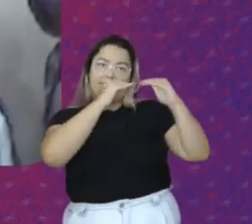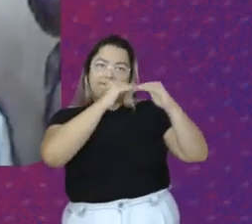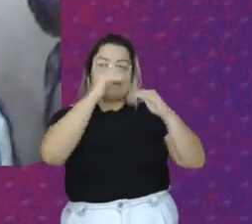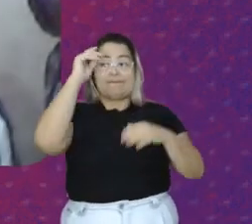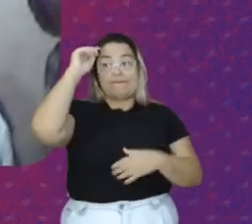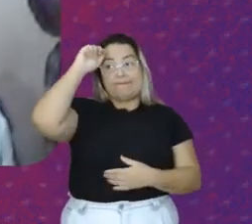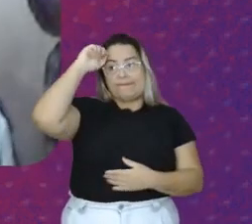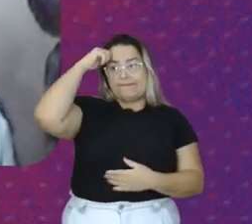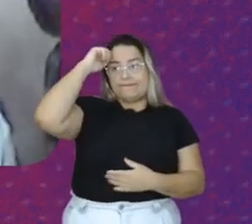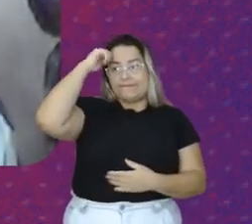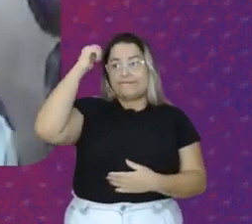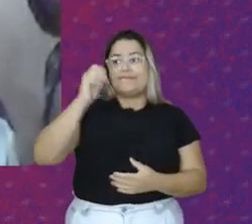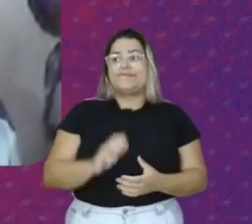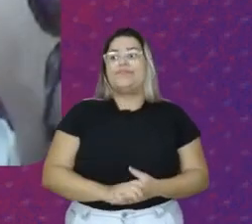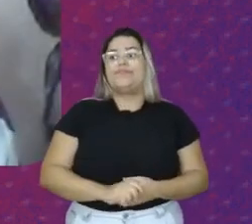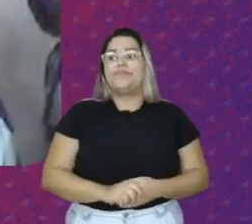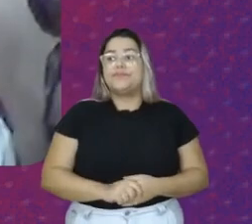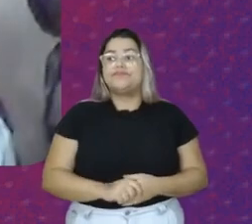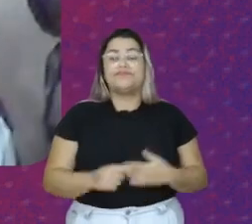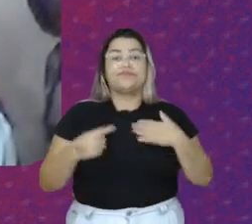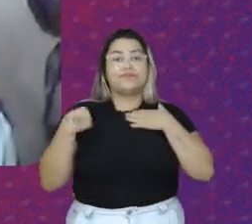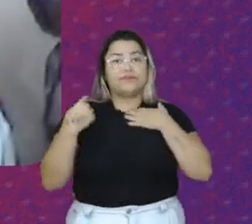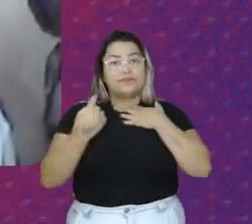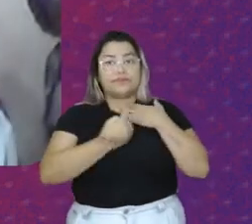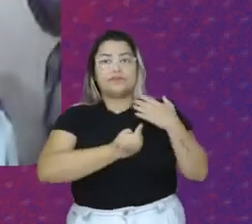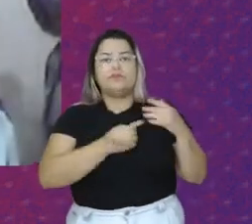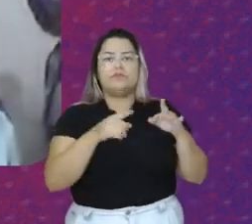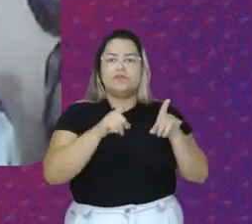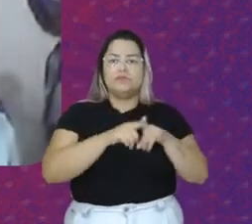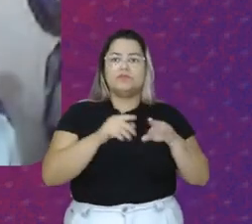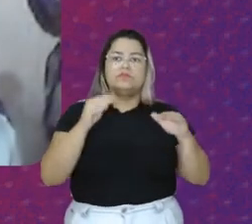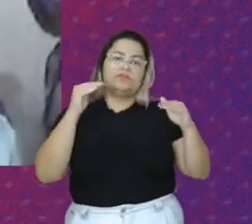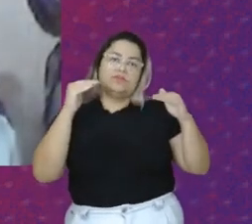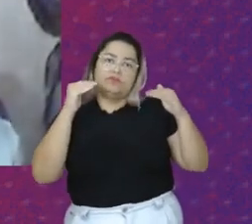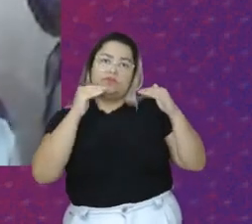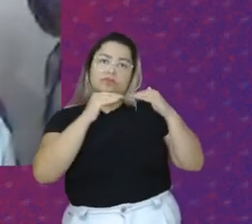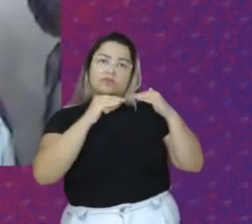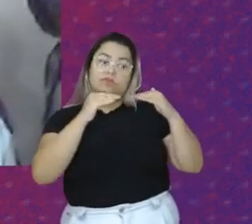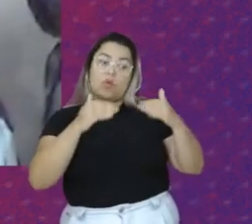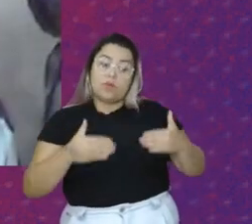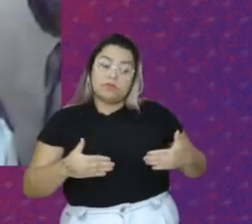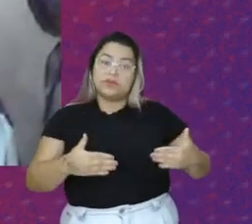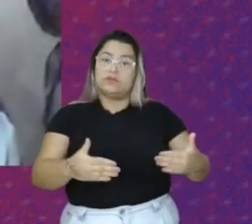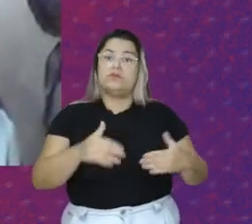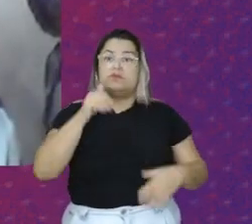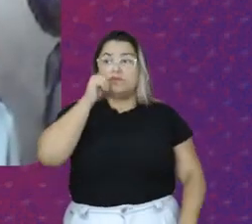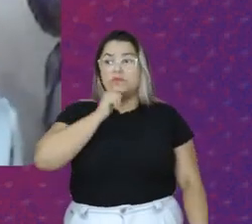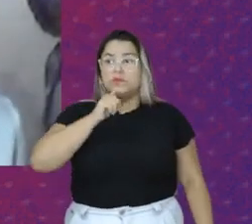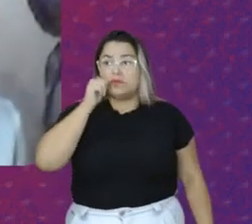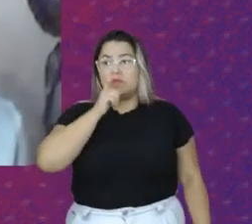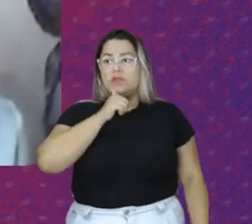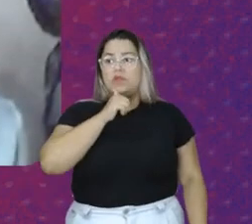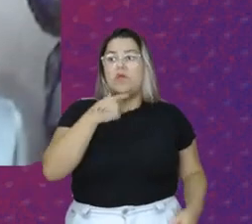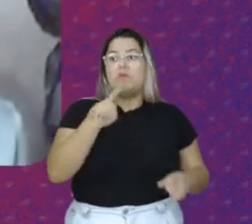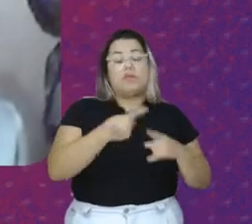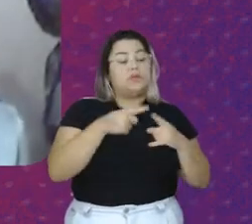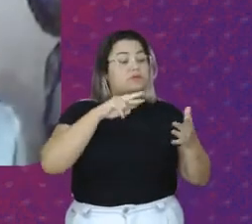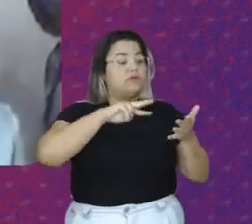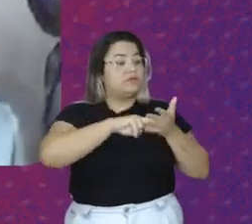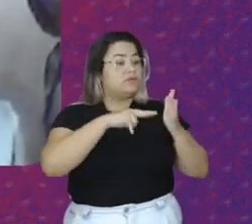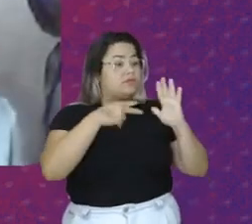Racial, nós estamos reivindicando o Ministério das Mulheres, porque isso